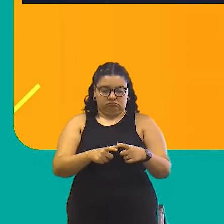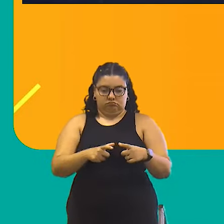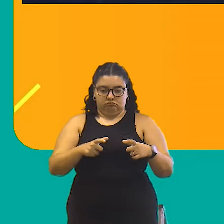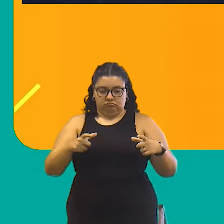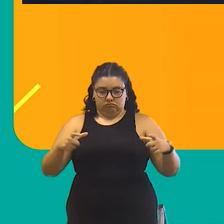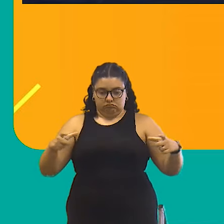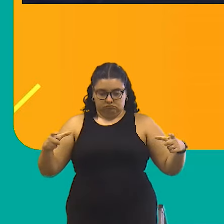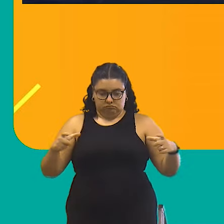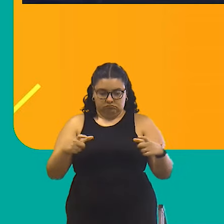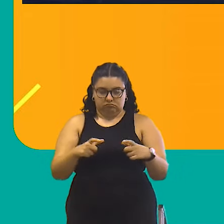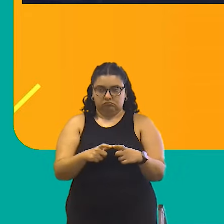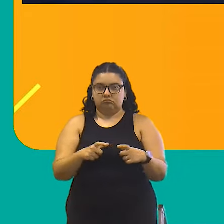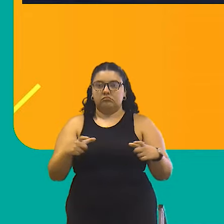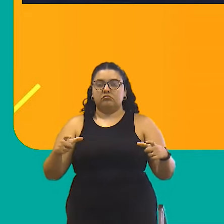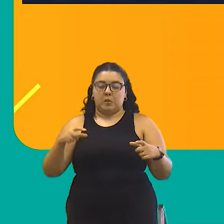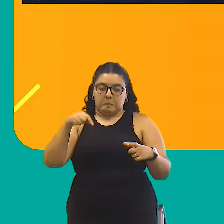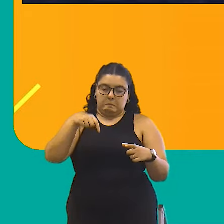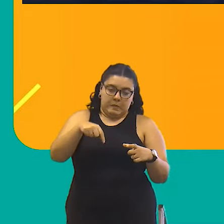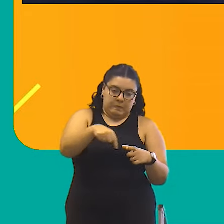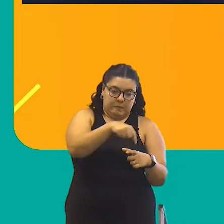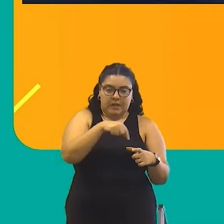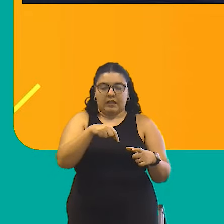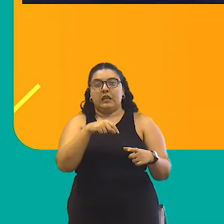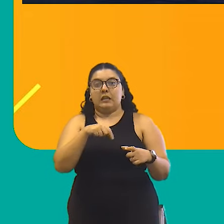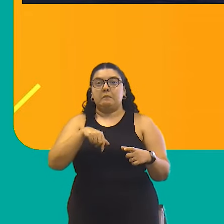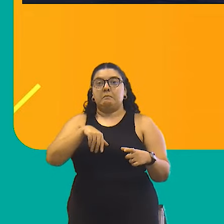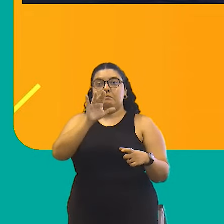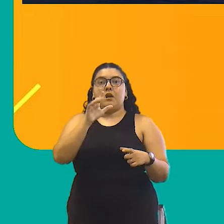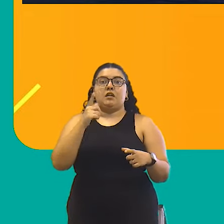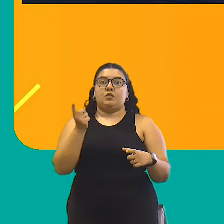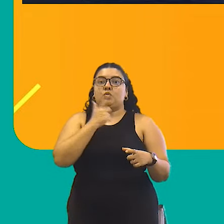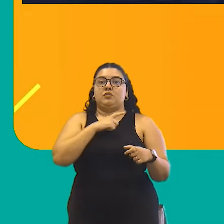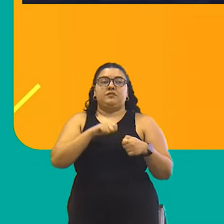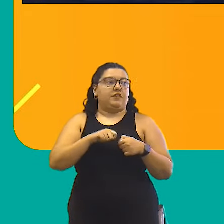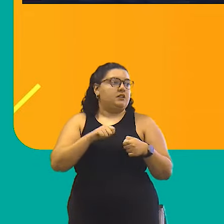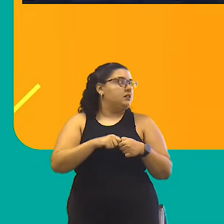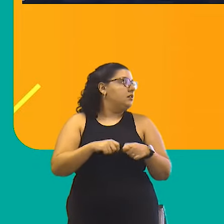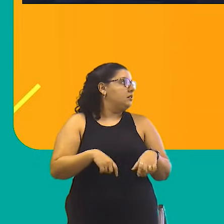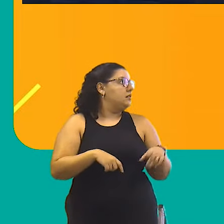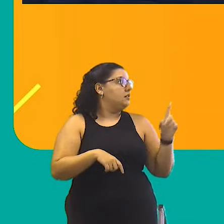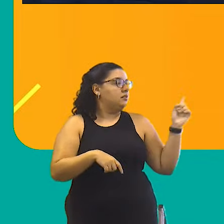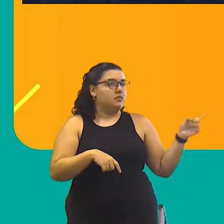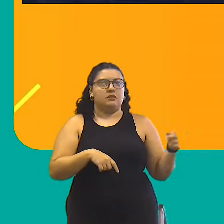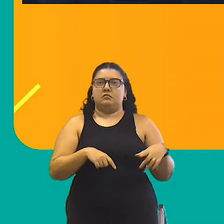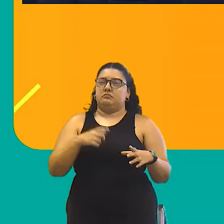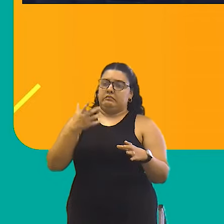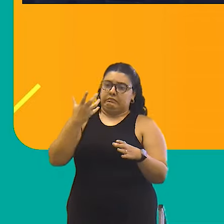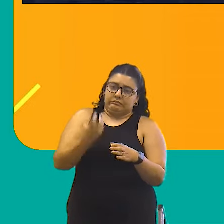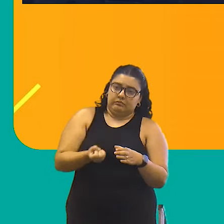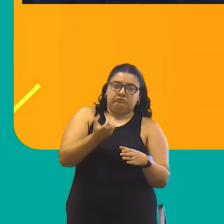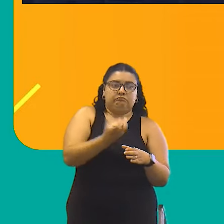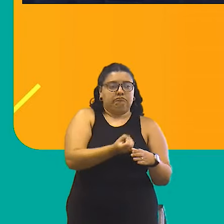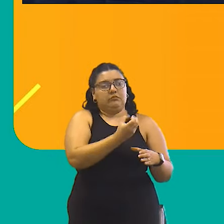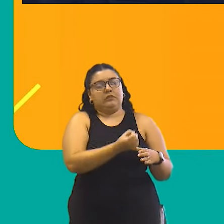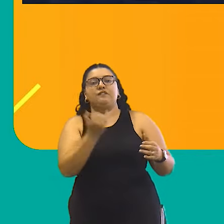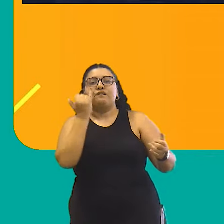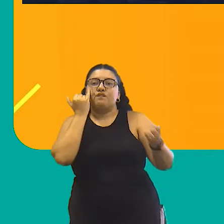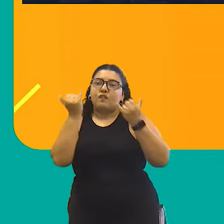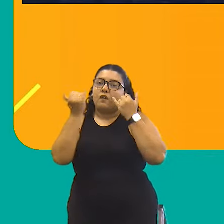dessas cavidades, desses buraquinhos, mais buraquinho eu posso fazer. E assim cabem mais dados